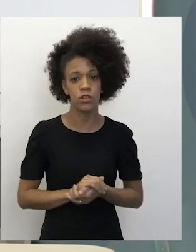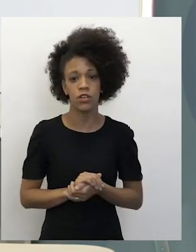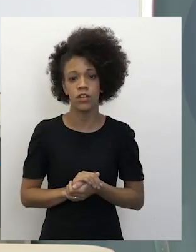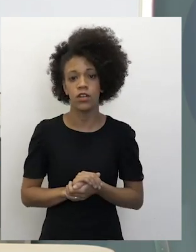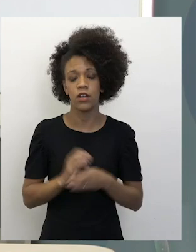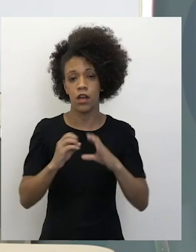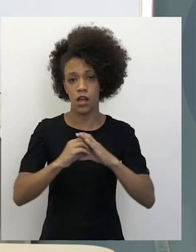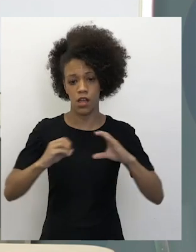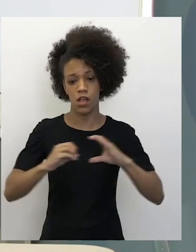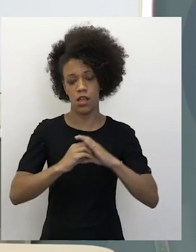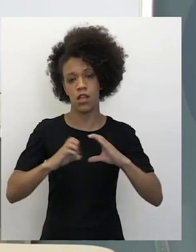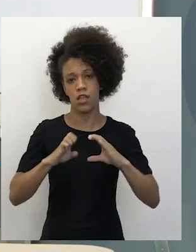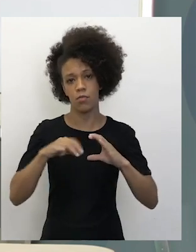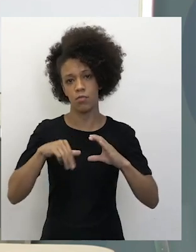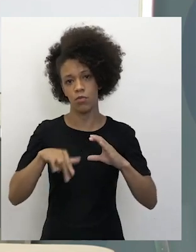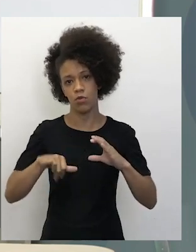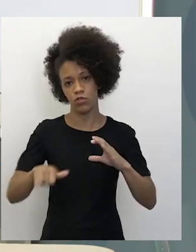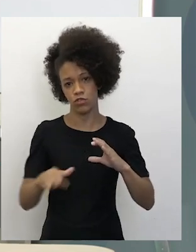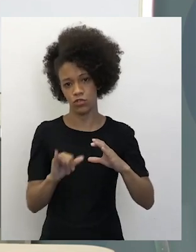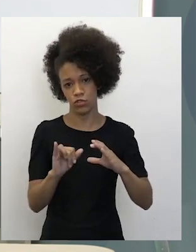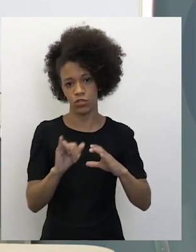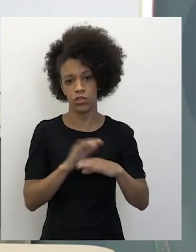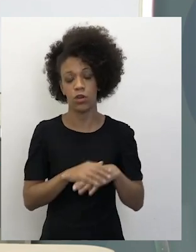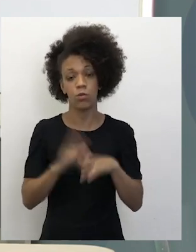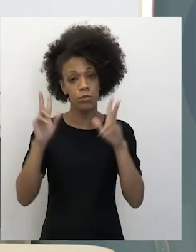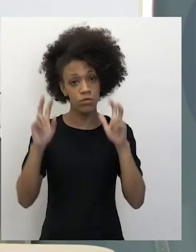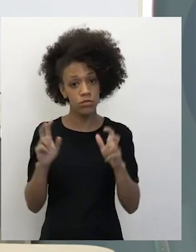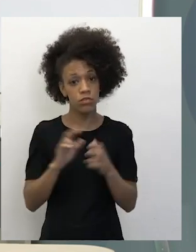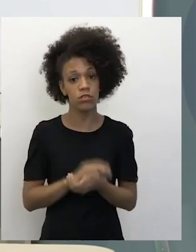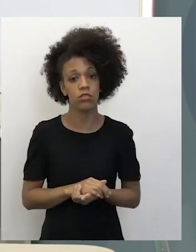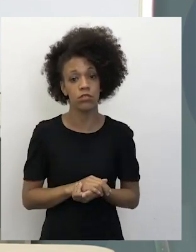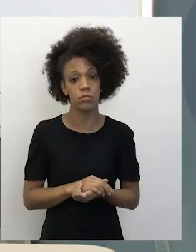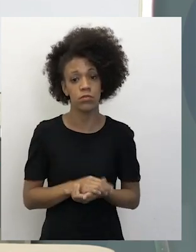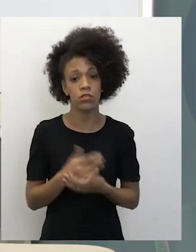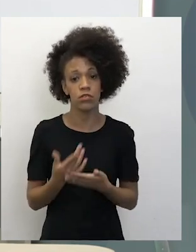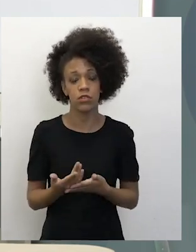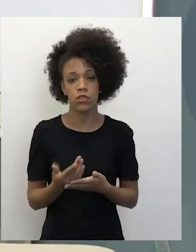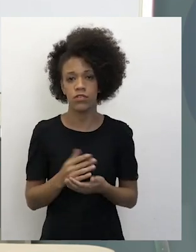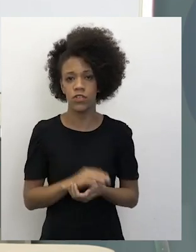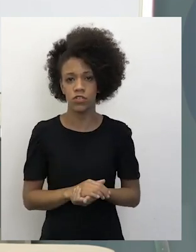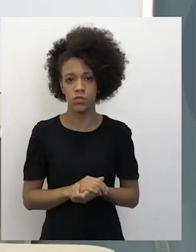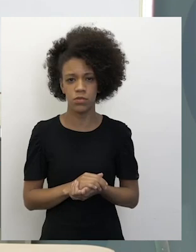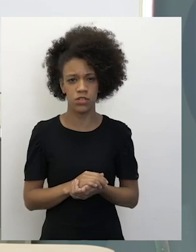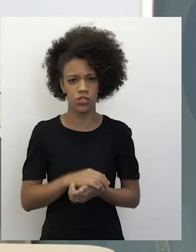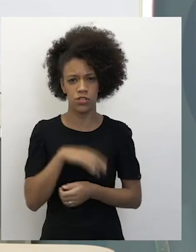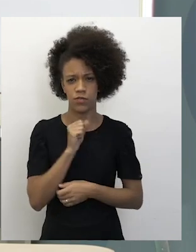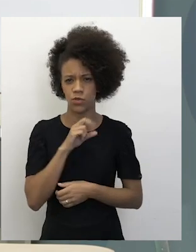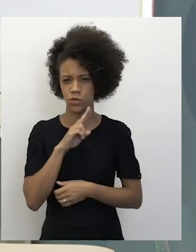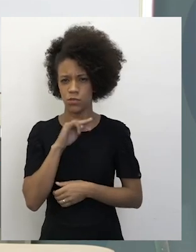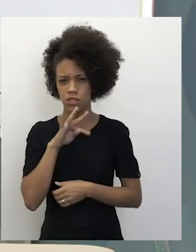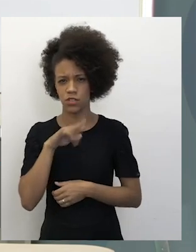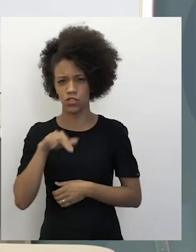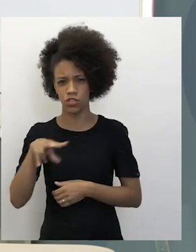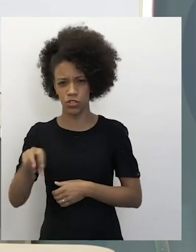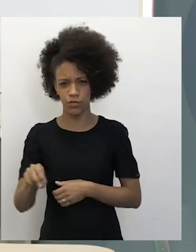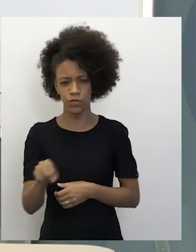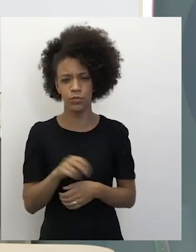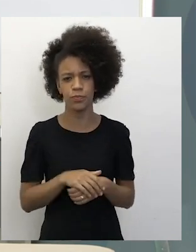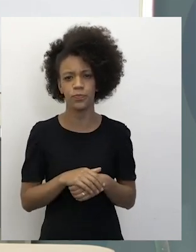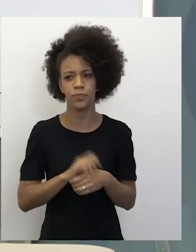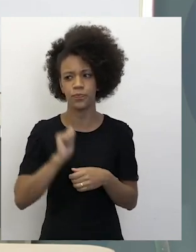não está sabendo que tá acontecendo na última aula o tema da aula é falso bastante substantivo adjetivo verbo os mais